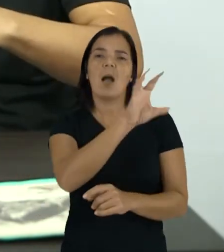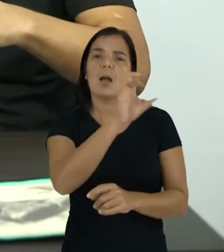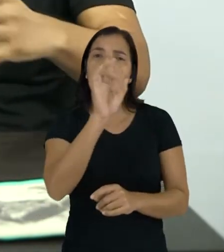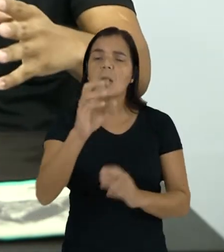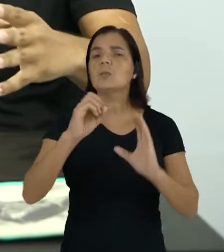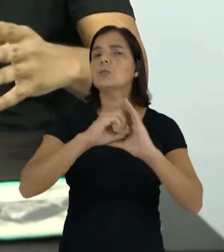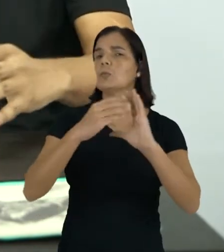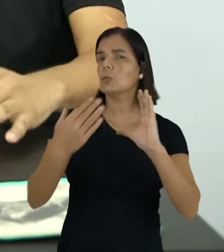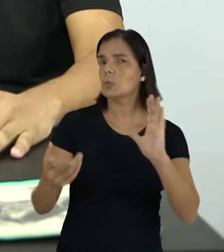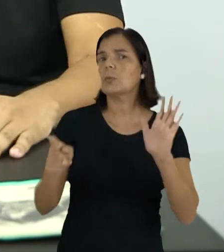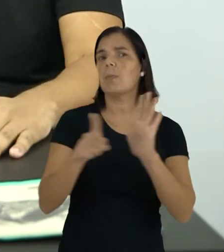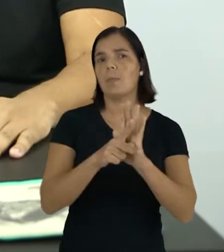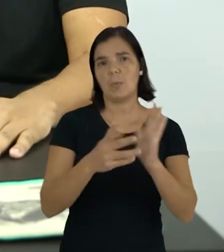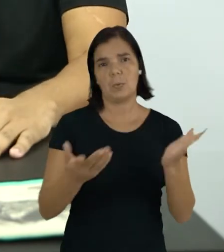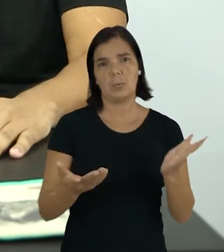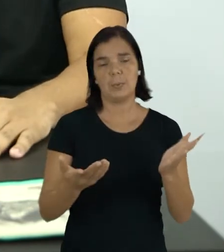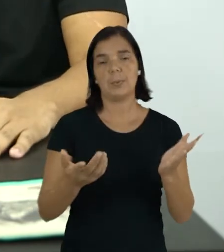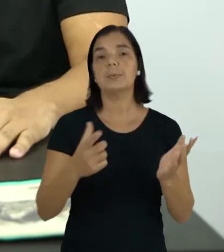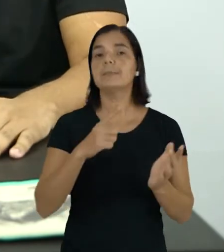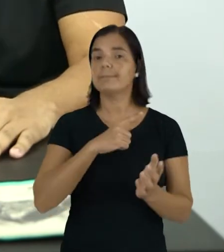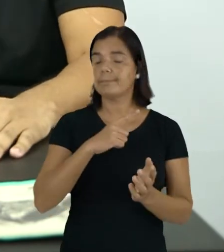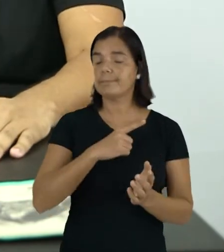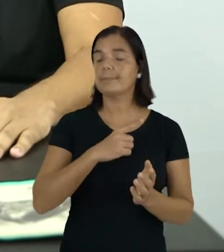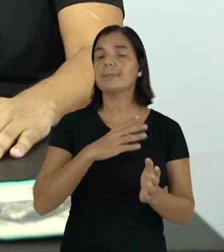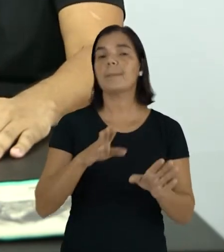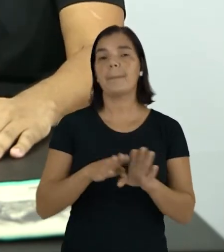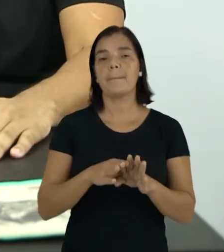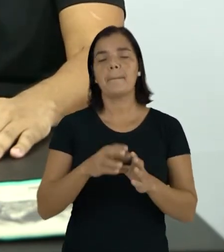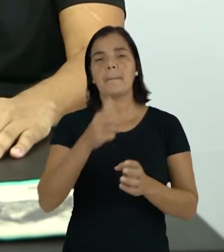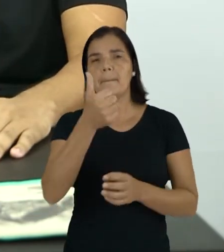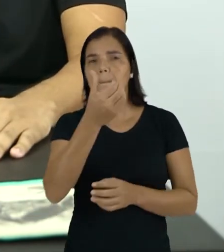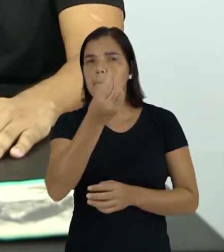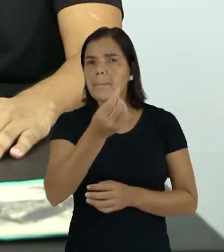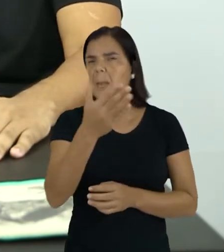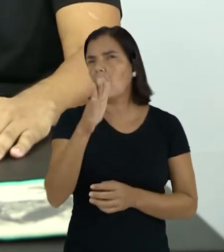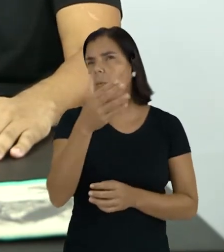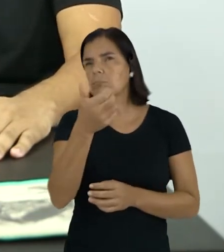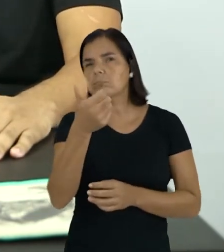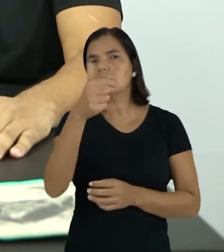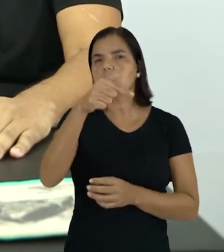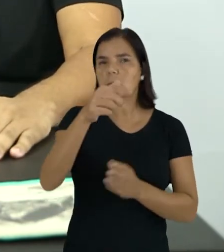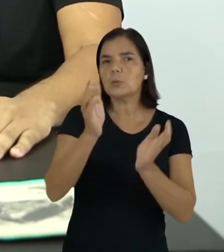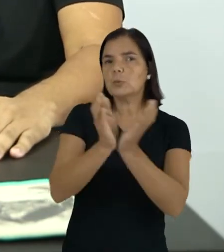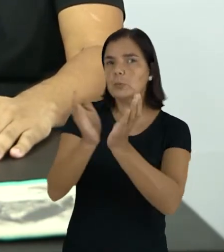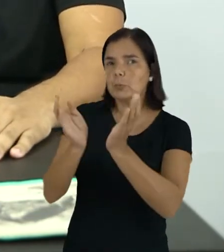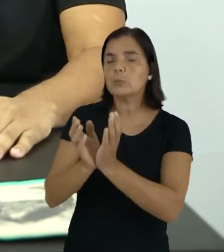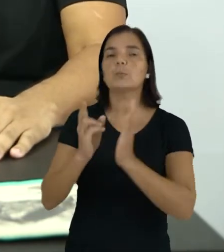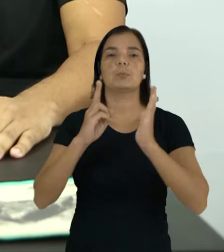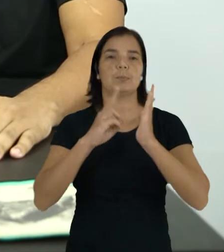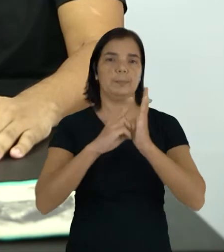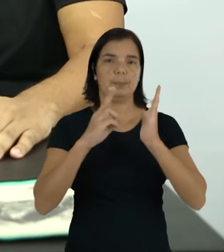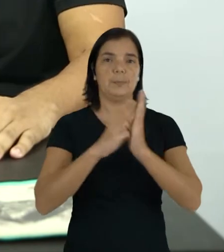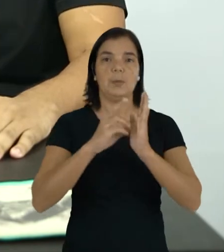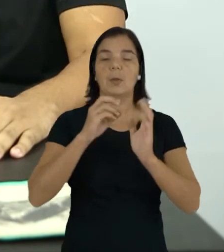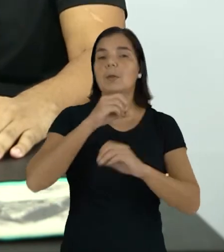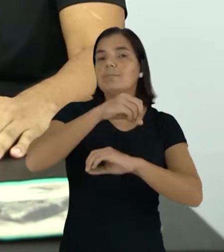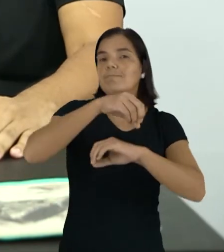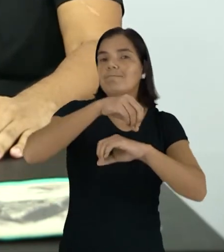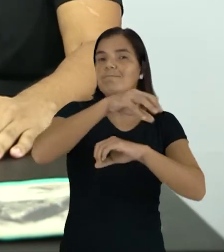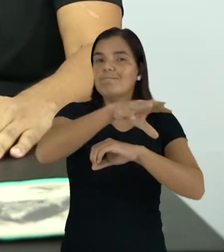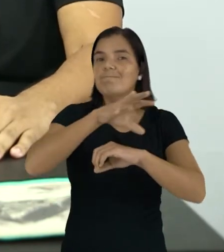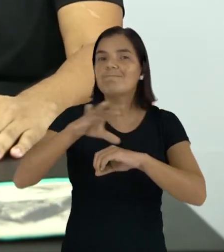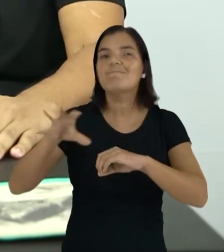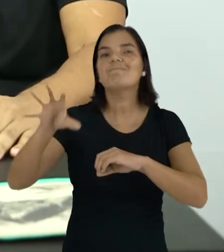sua característica. E nós temos, como eu falei, cerca de 16 a 17 grupos indígenas espalhados por